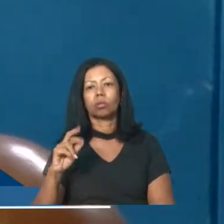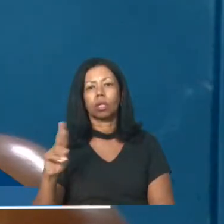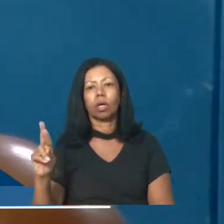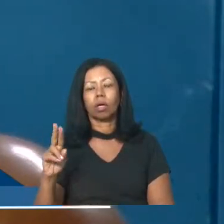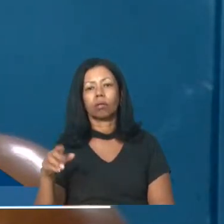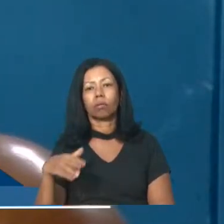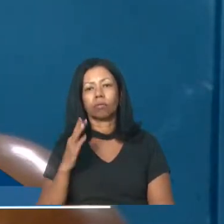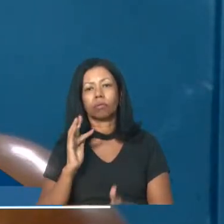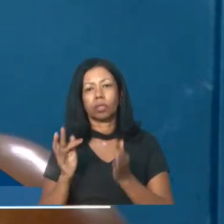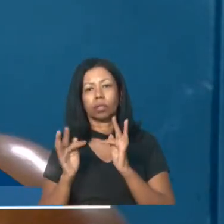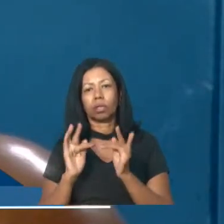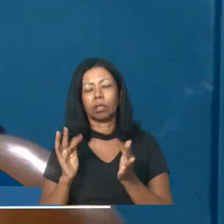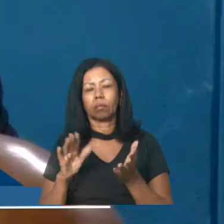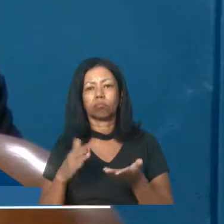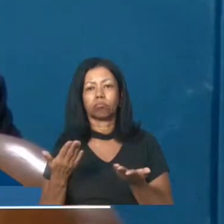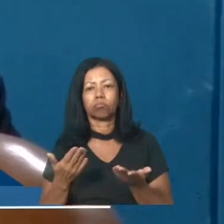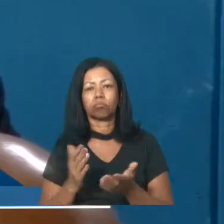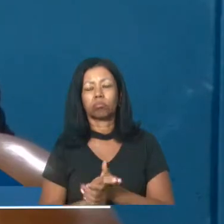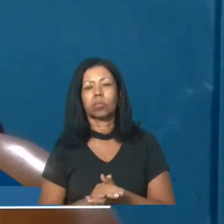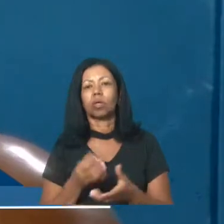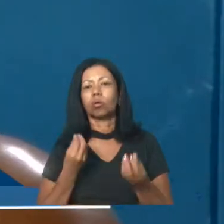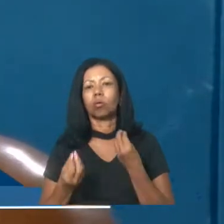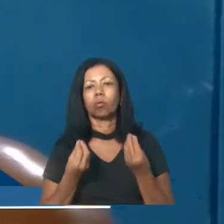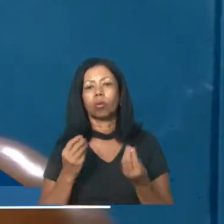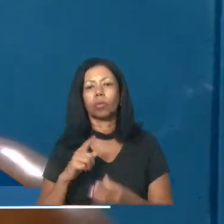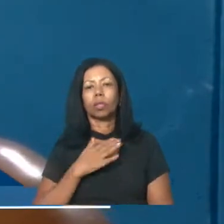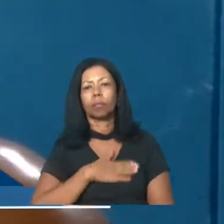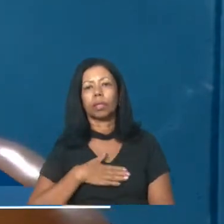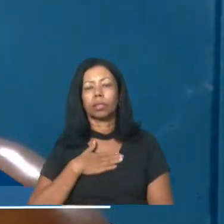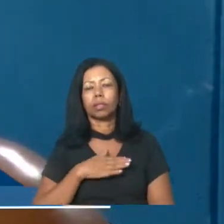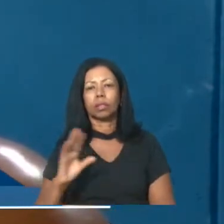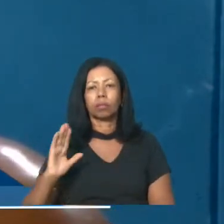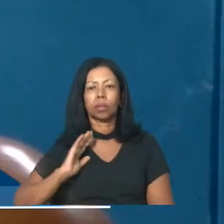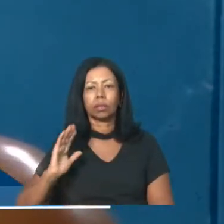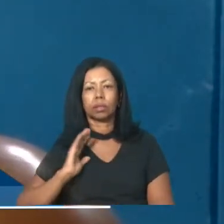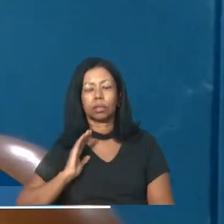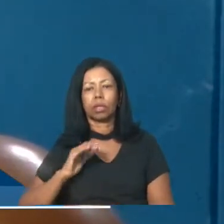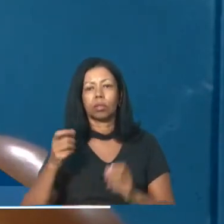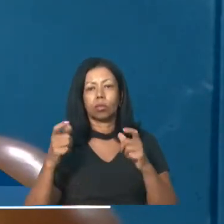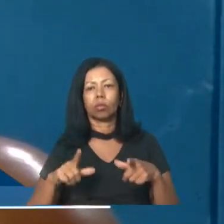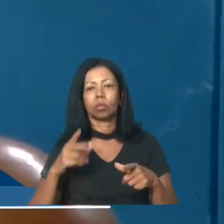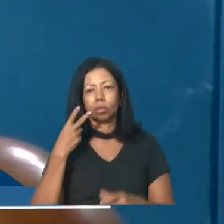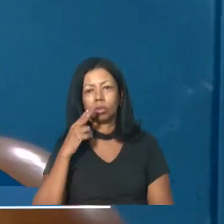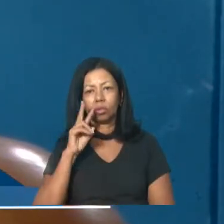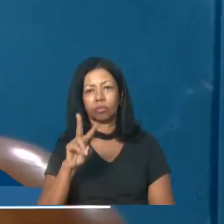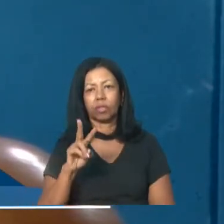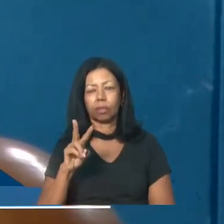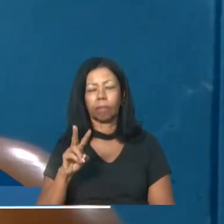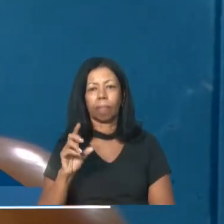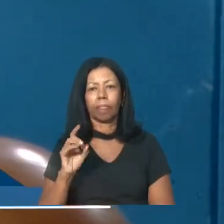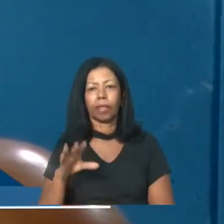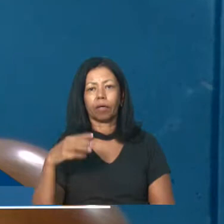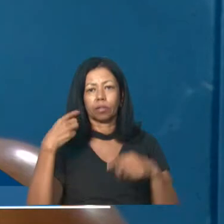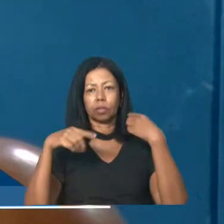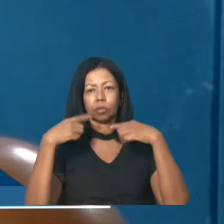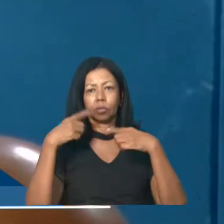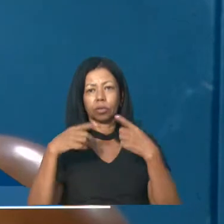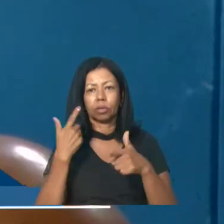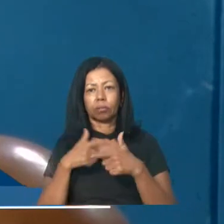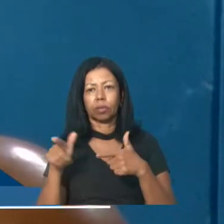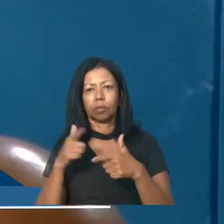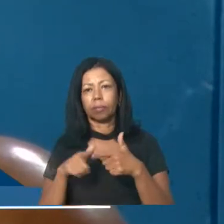fosse. Então não dá para ter prazer, não dá para ter prazer numa cidade onde nós vemos aqui só discutir os